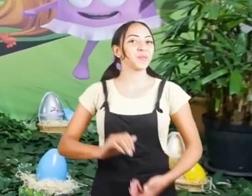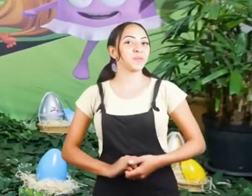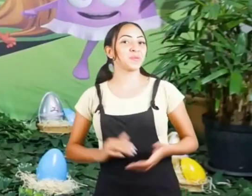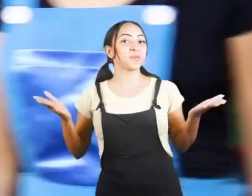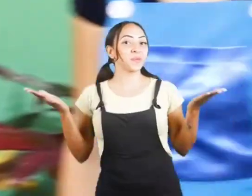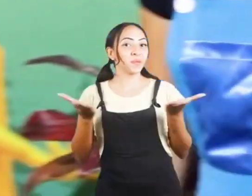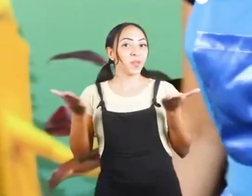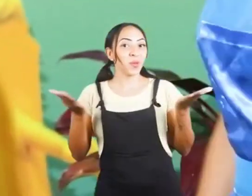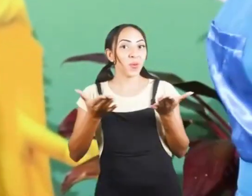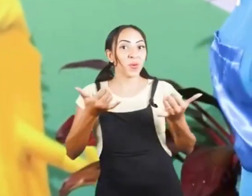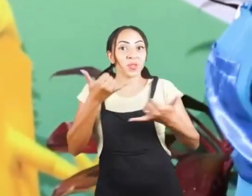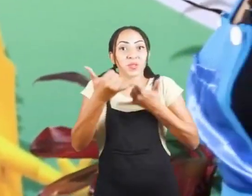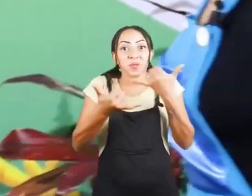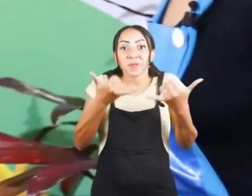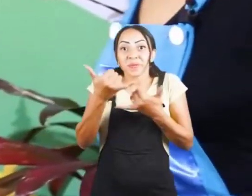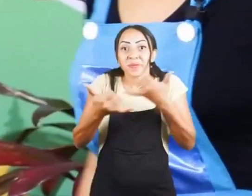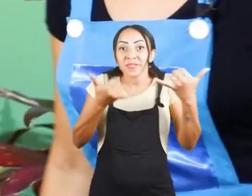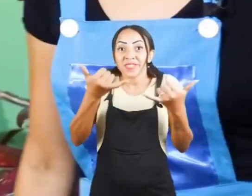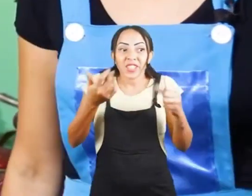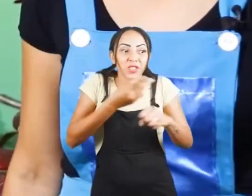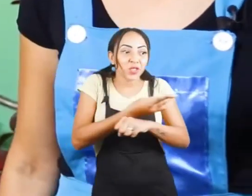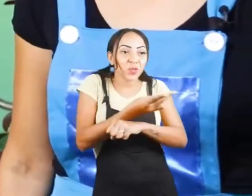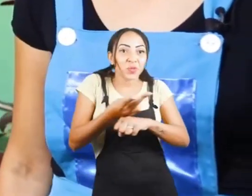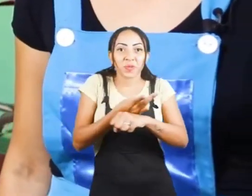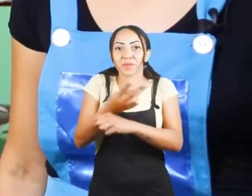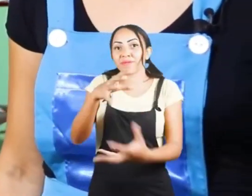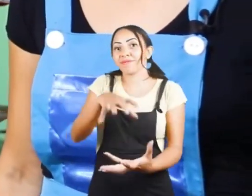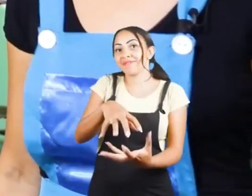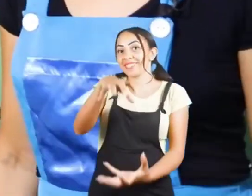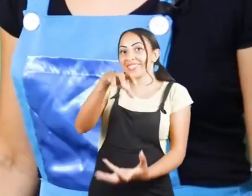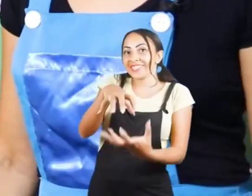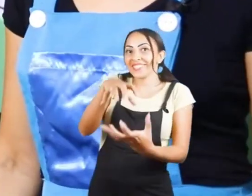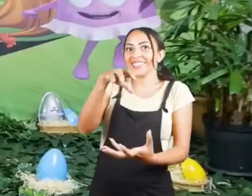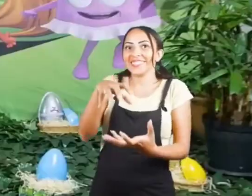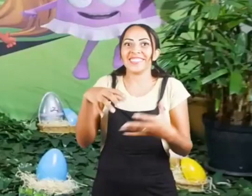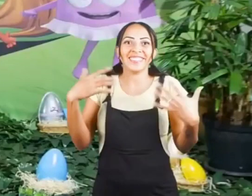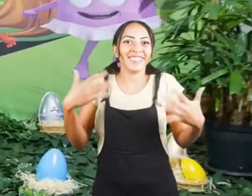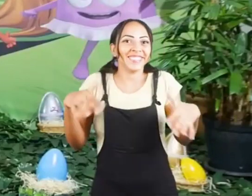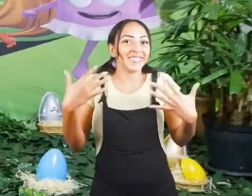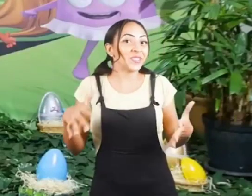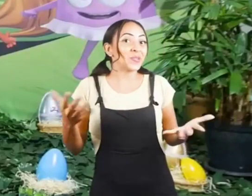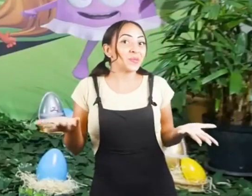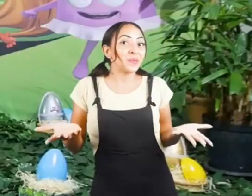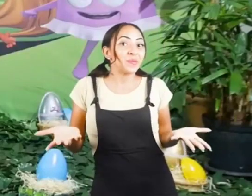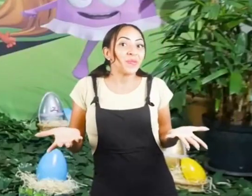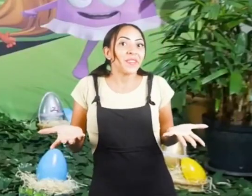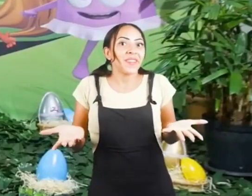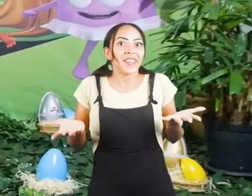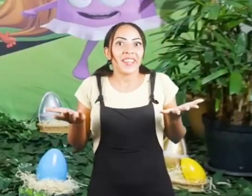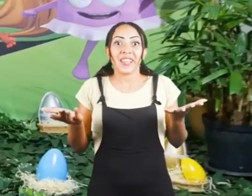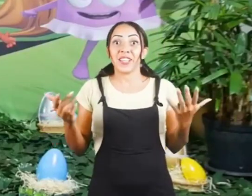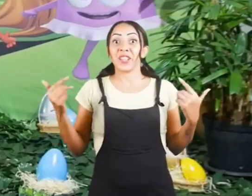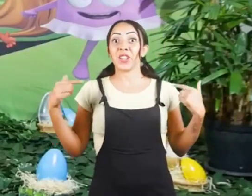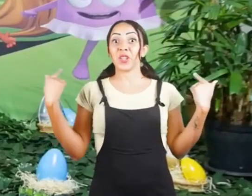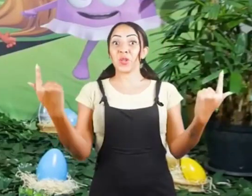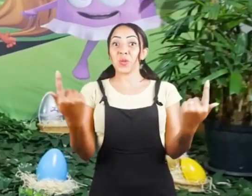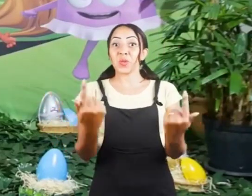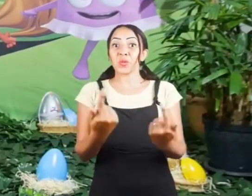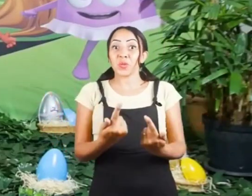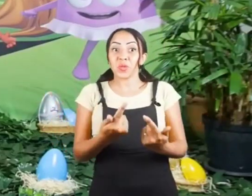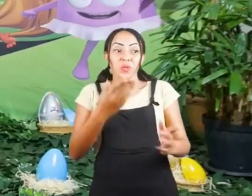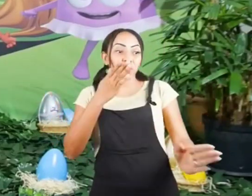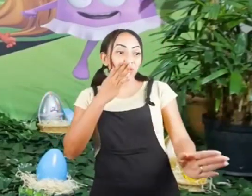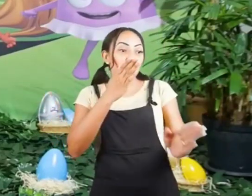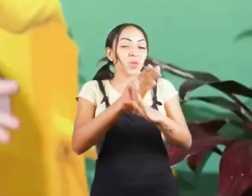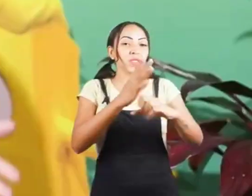Hoje nós vamos brincar de caça aos ovos. E essa caça irá nos levar a encontrar um tesouro